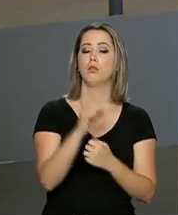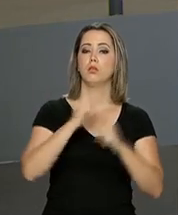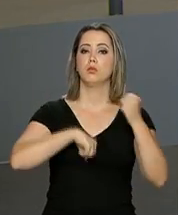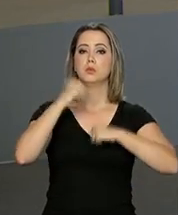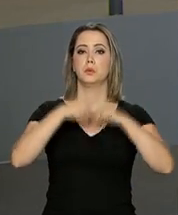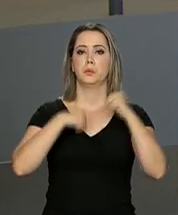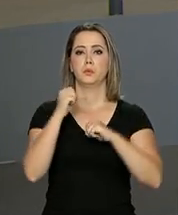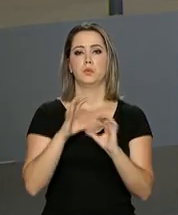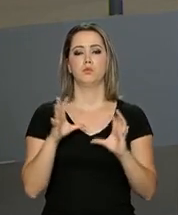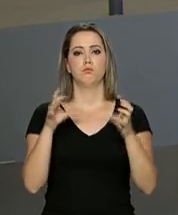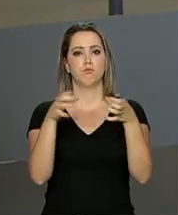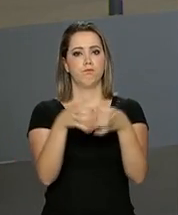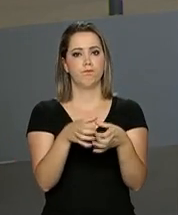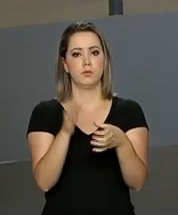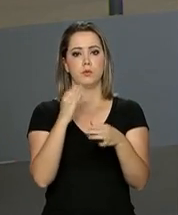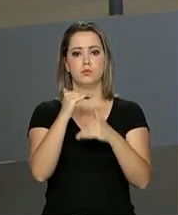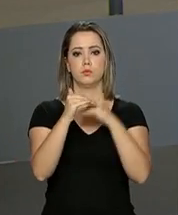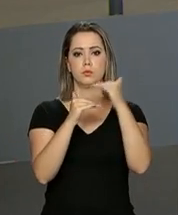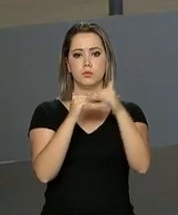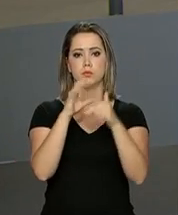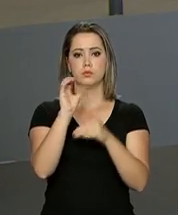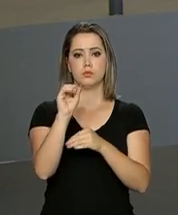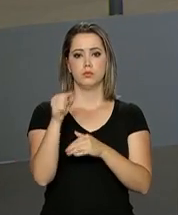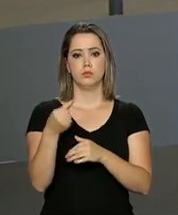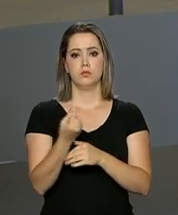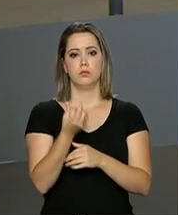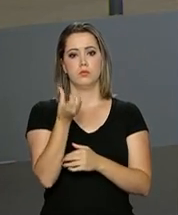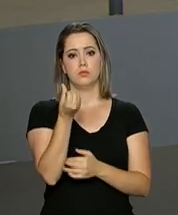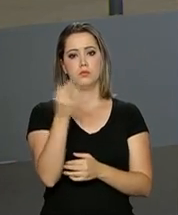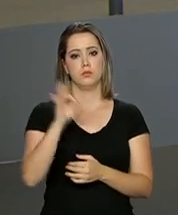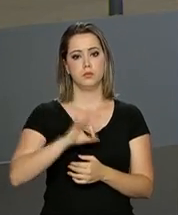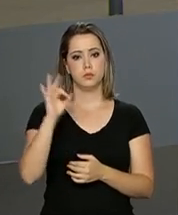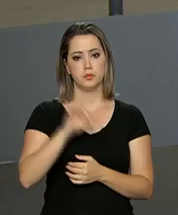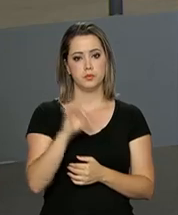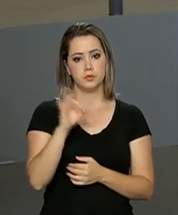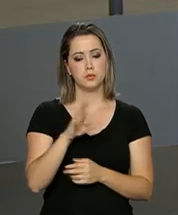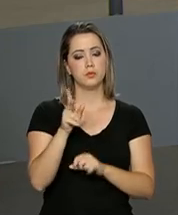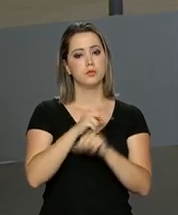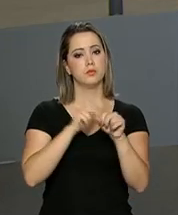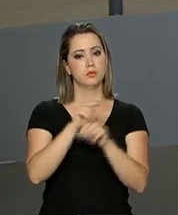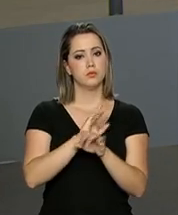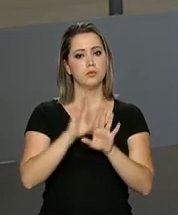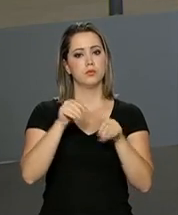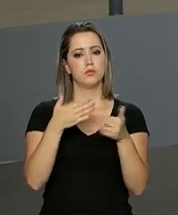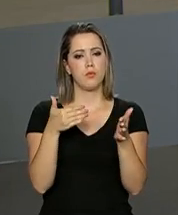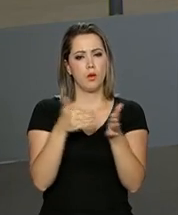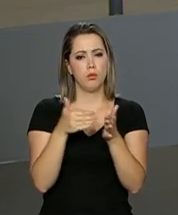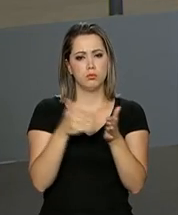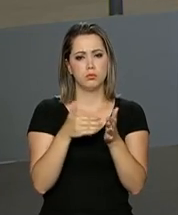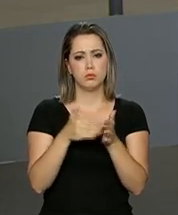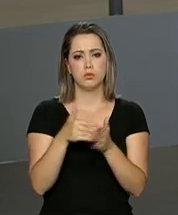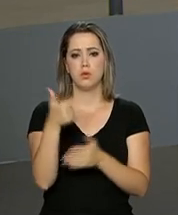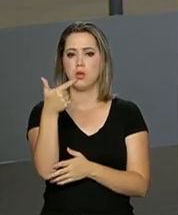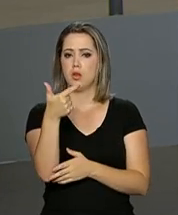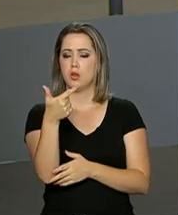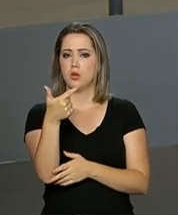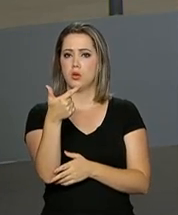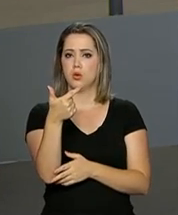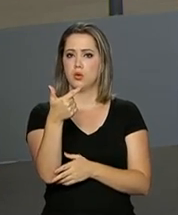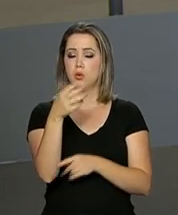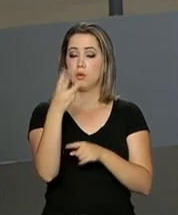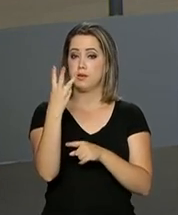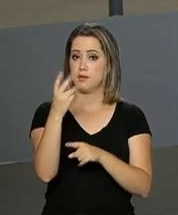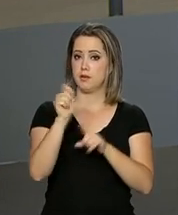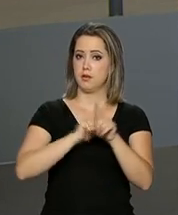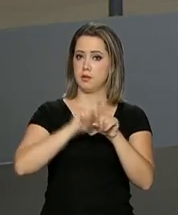indústria como um todo cresceu 0,9% no país interrompendo dois trimestres de